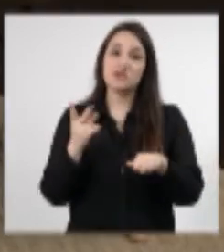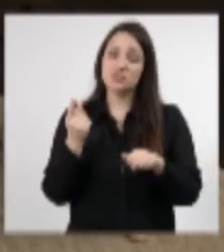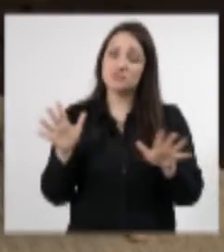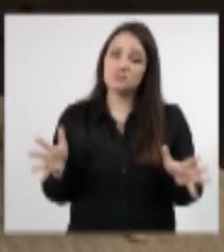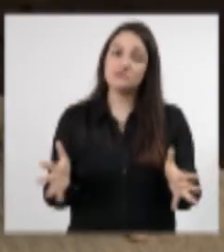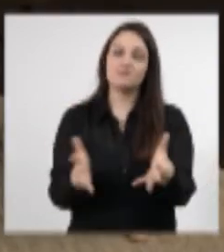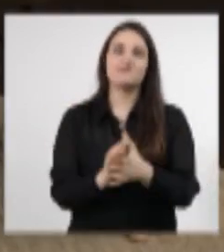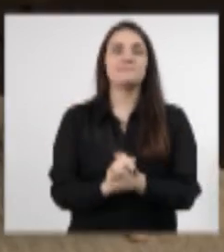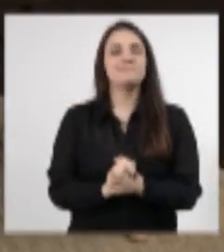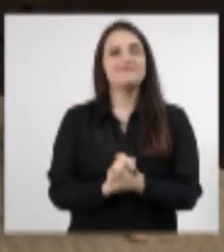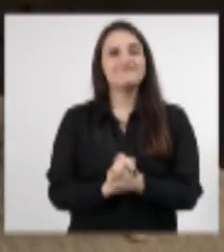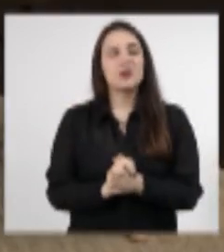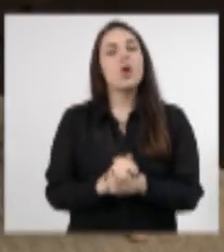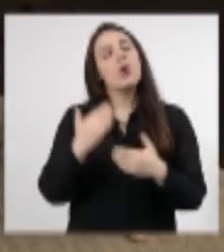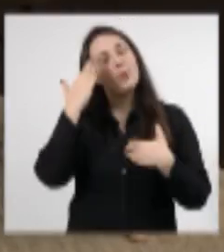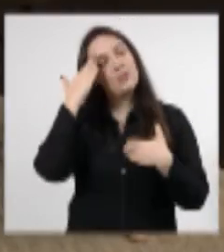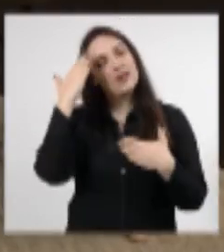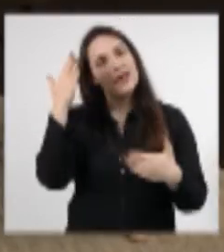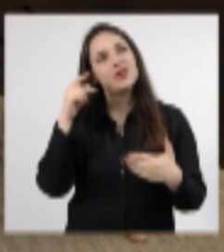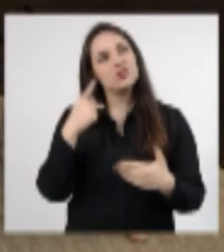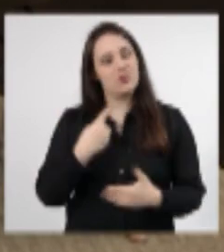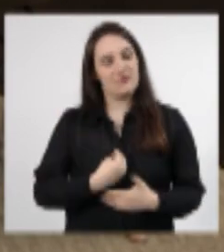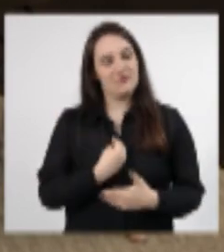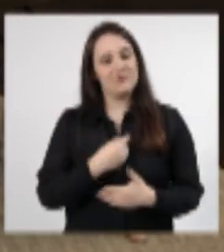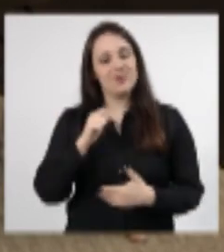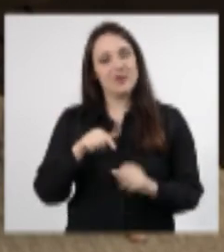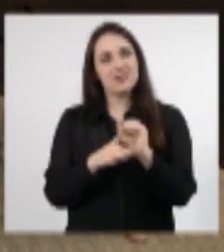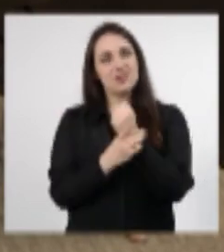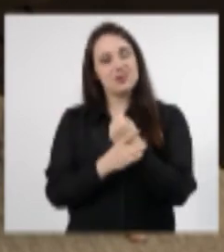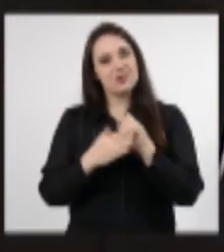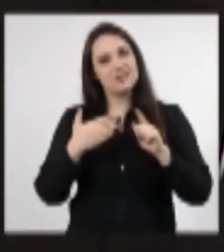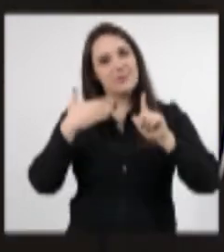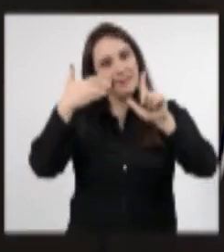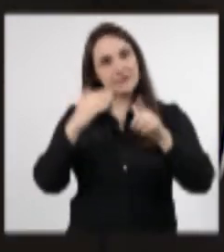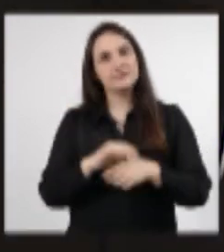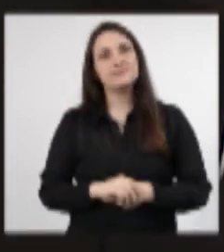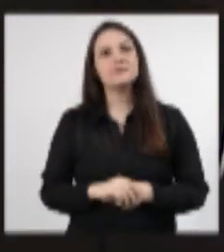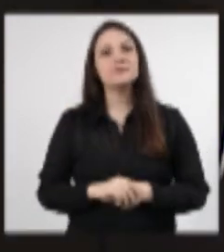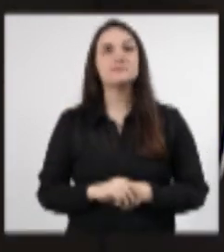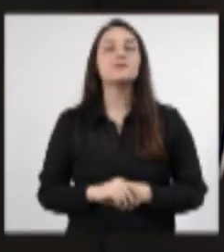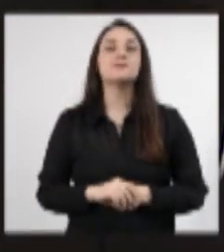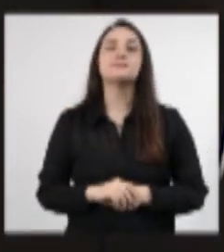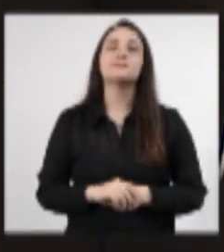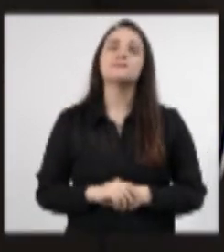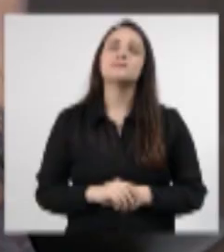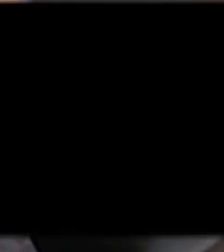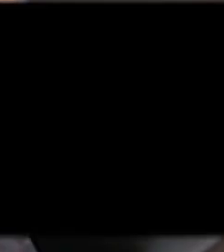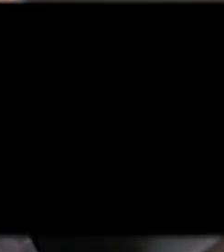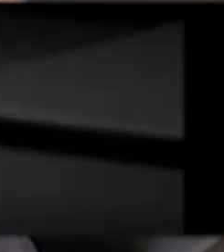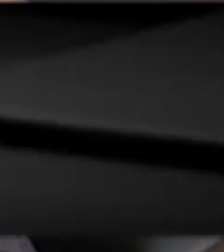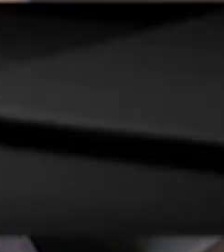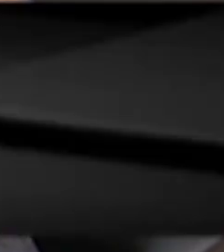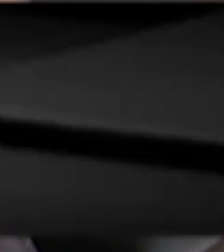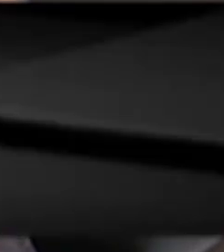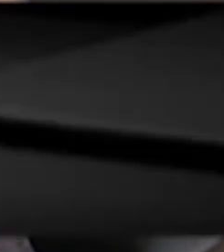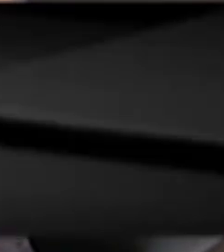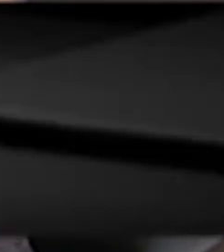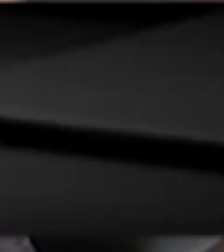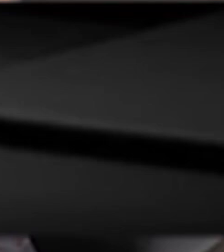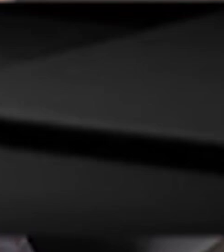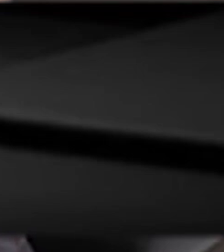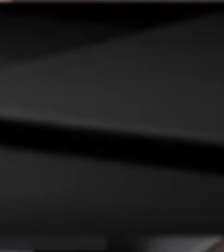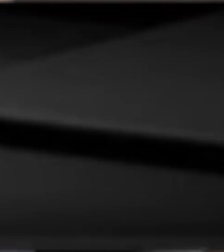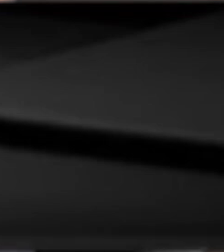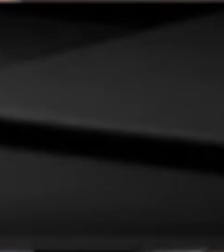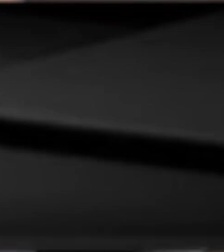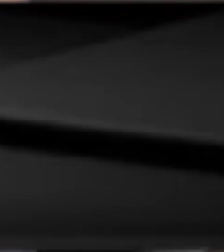investir. Doutor, muito obrigada pela sua presença aqui no programa Segurança em Pauta. Eu que agradeço a oportunidade. E o Segurança em Pauta vai